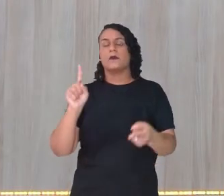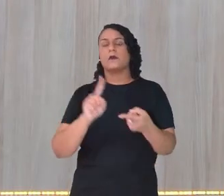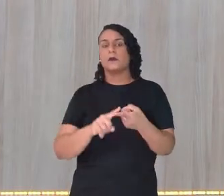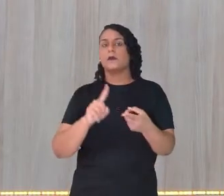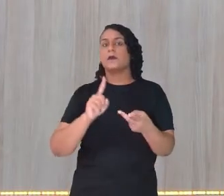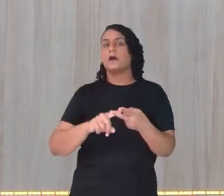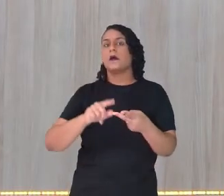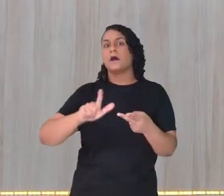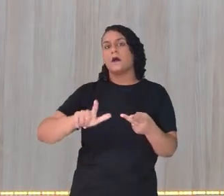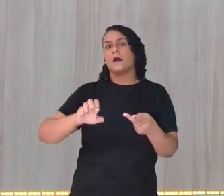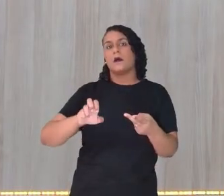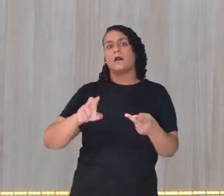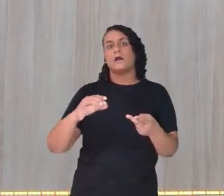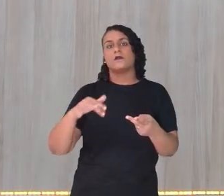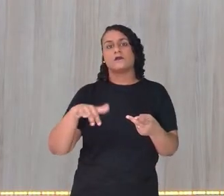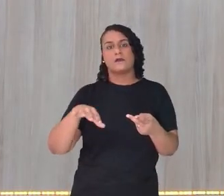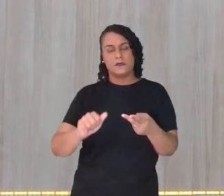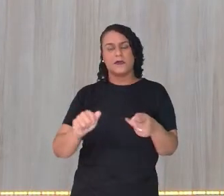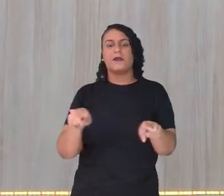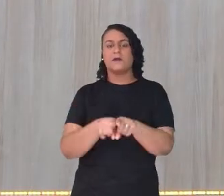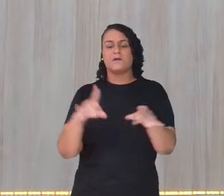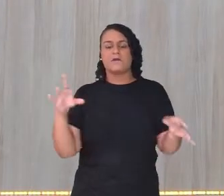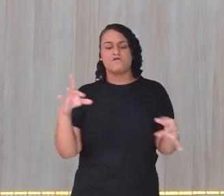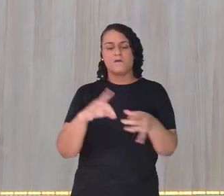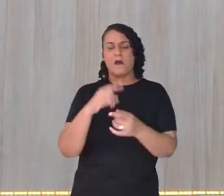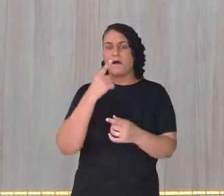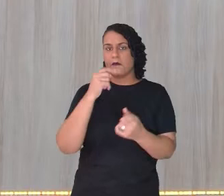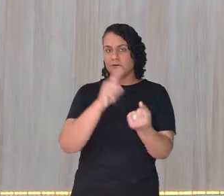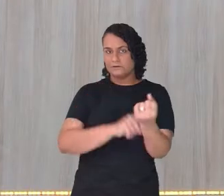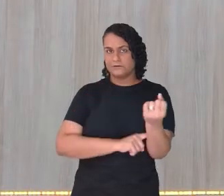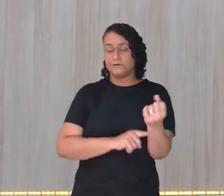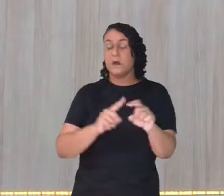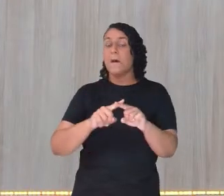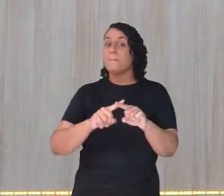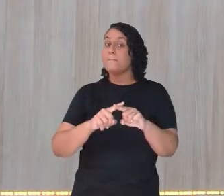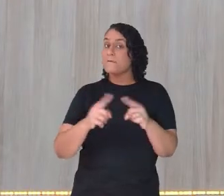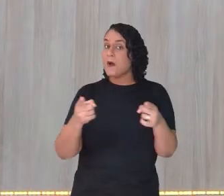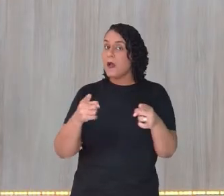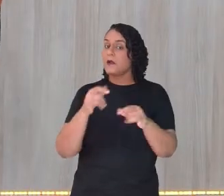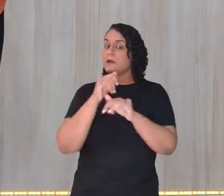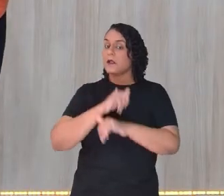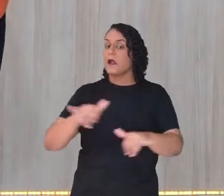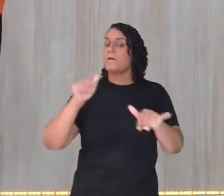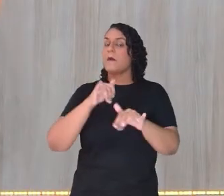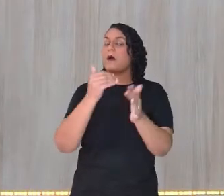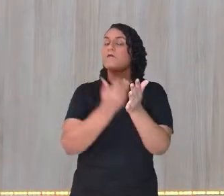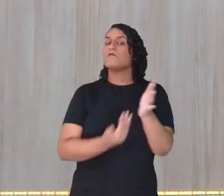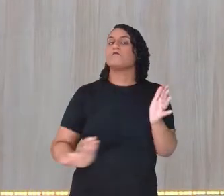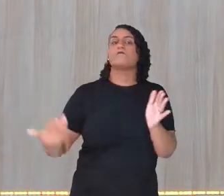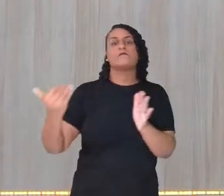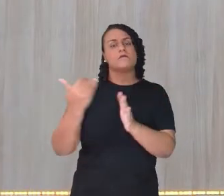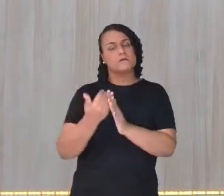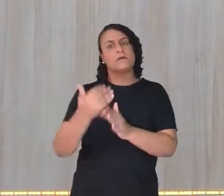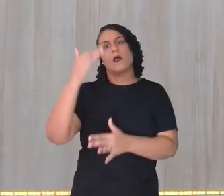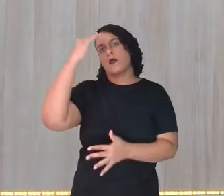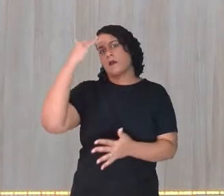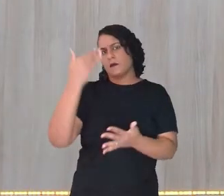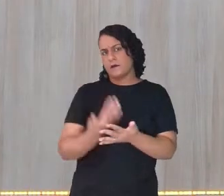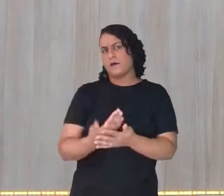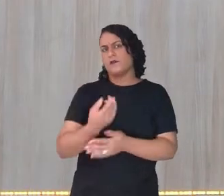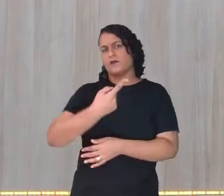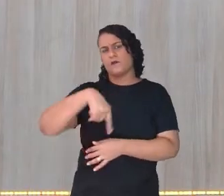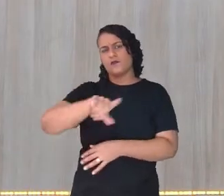também a essa questão do sangue. Mas tem um alerta maior, e eu acredito que esse vai atingir muita